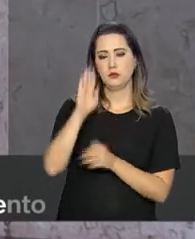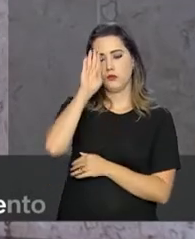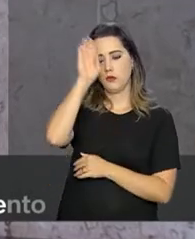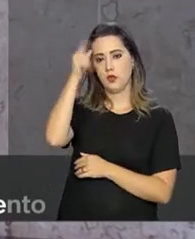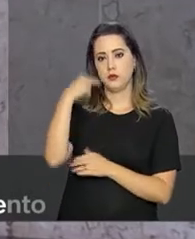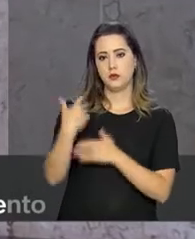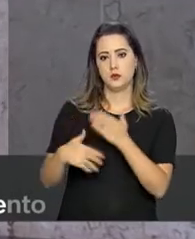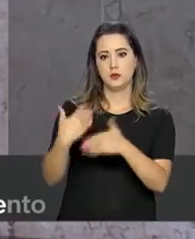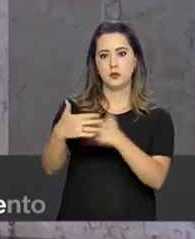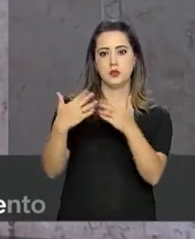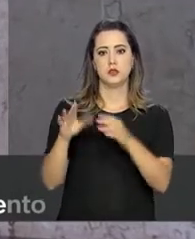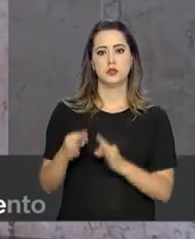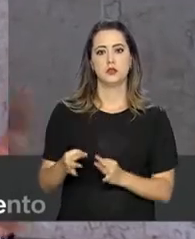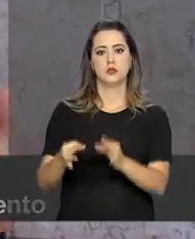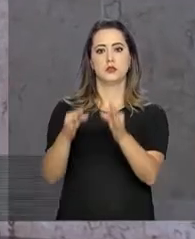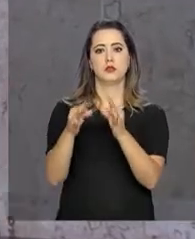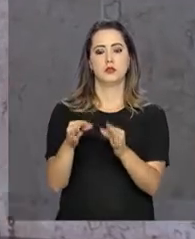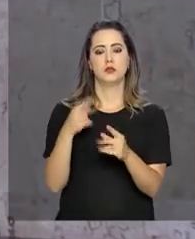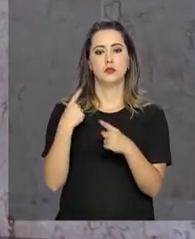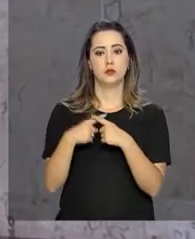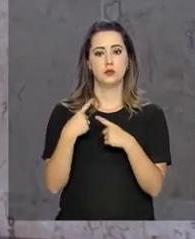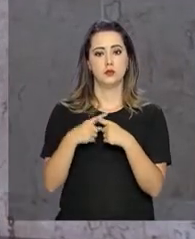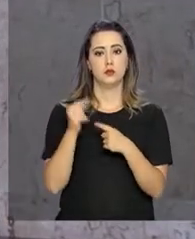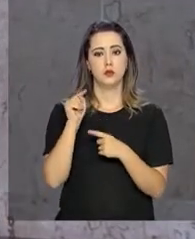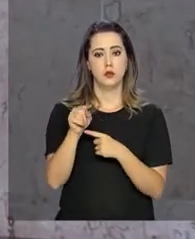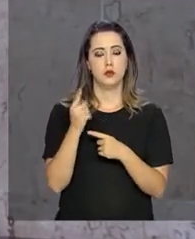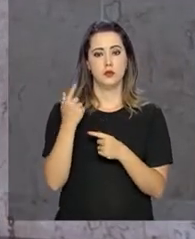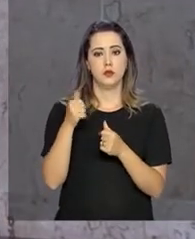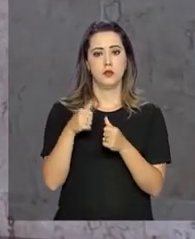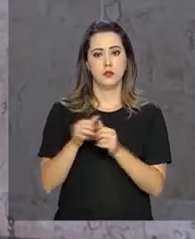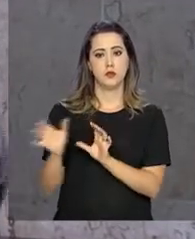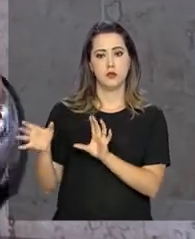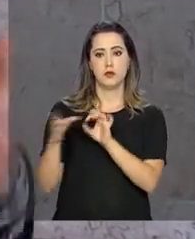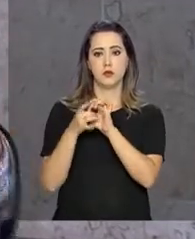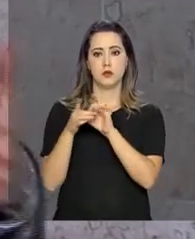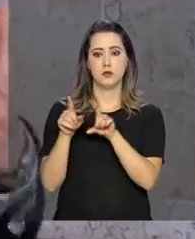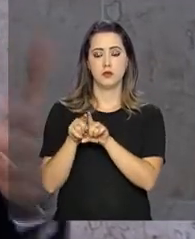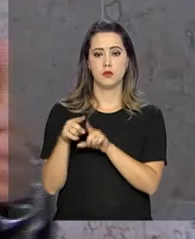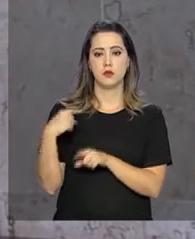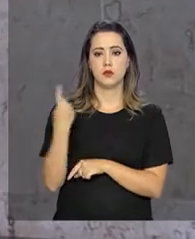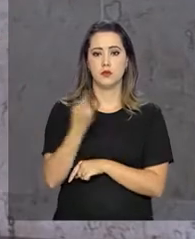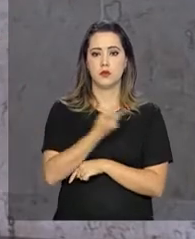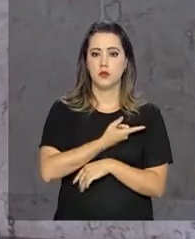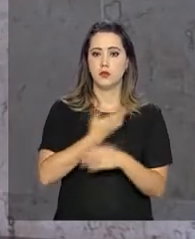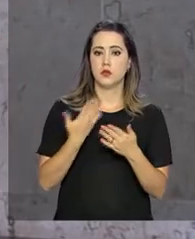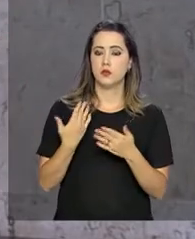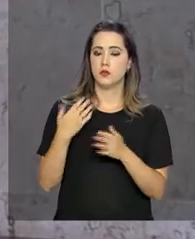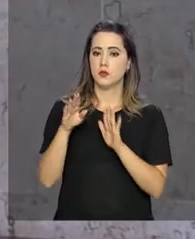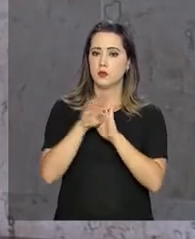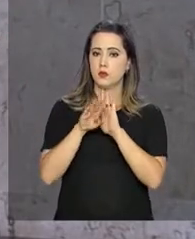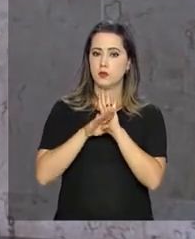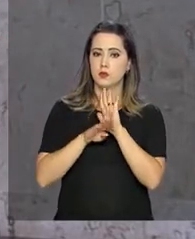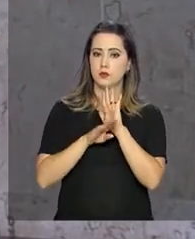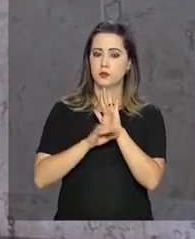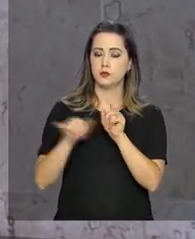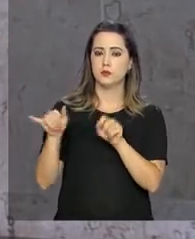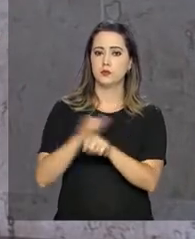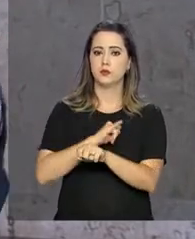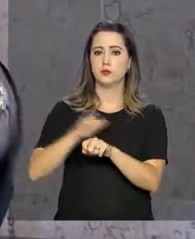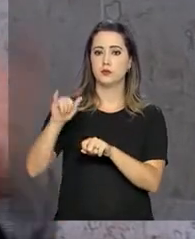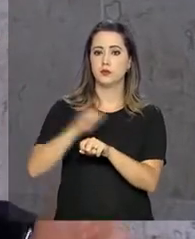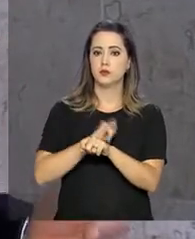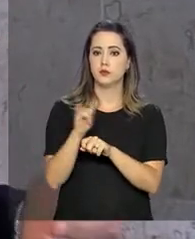desenvolvimento tecnológico e a inovação, uma vez que eles estão associados aos nossos projetos